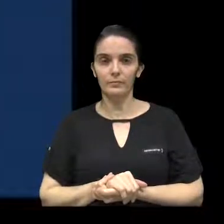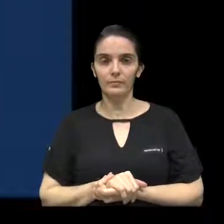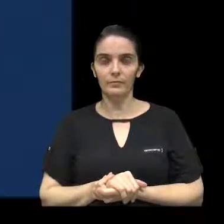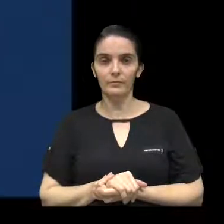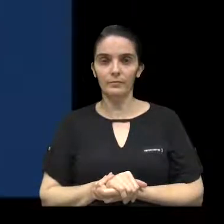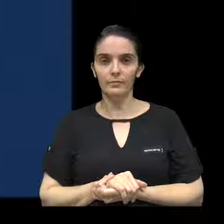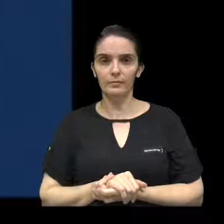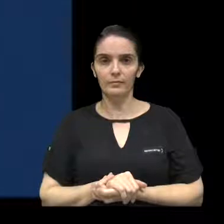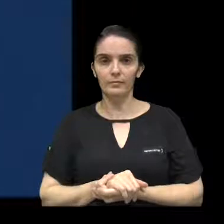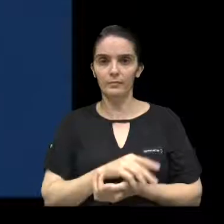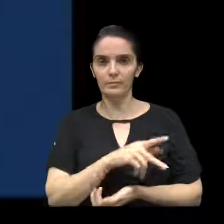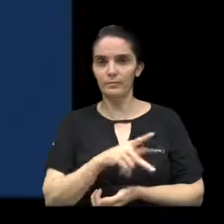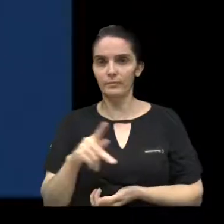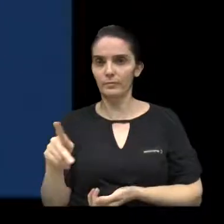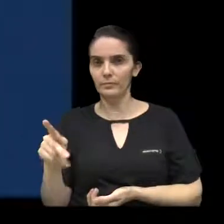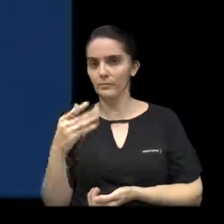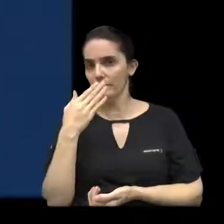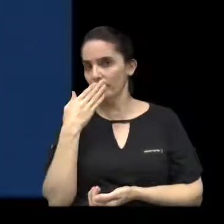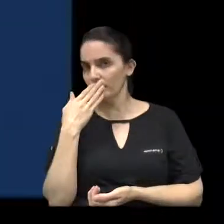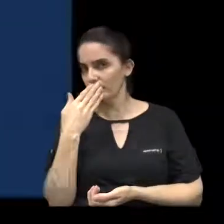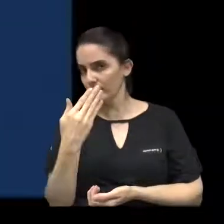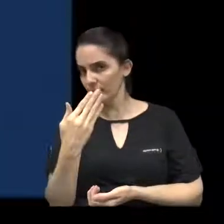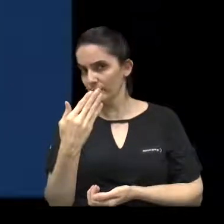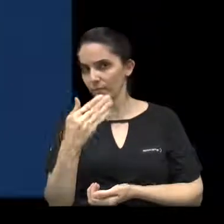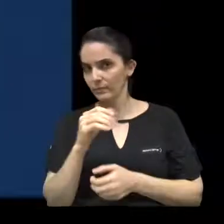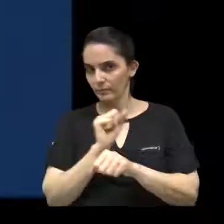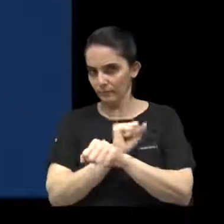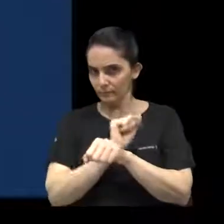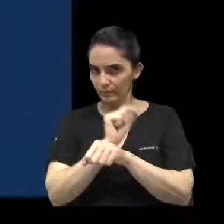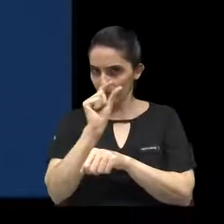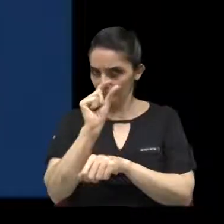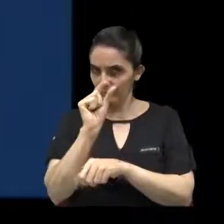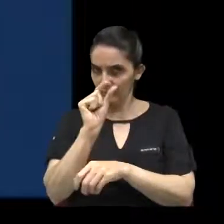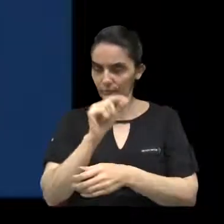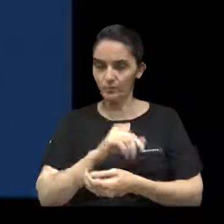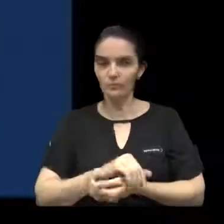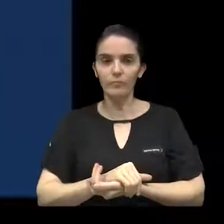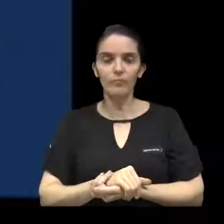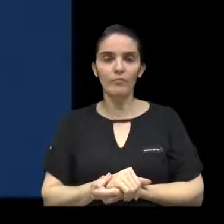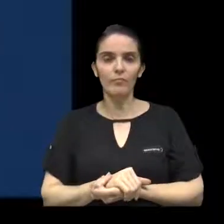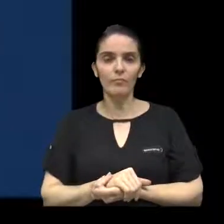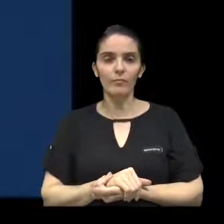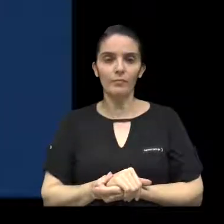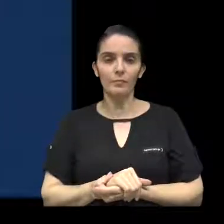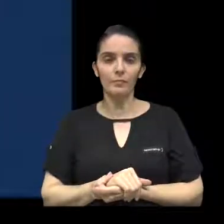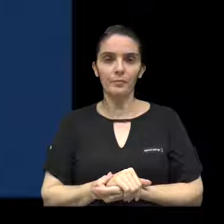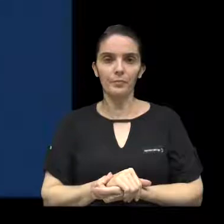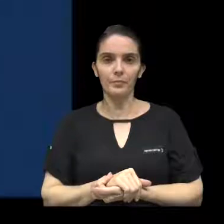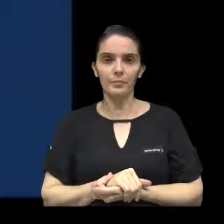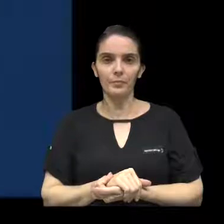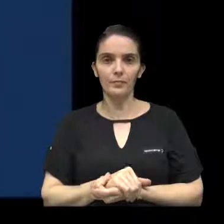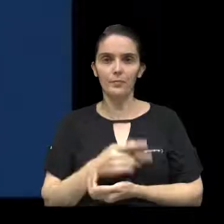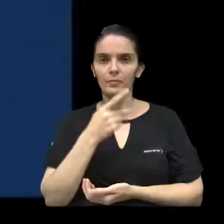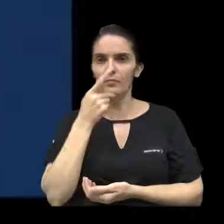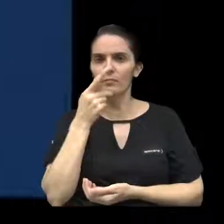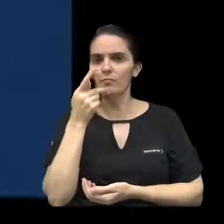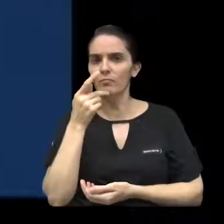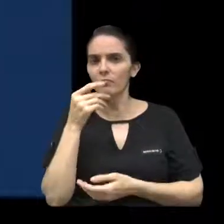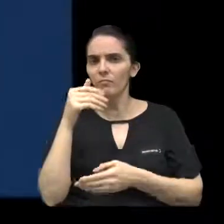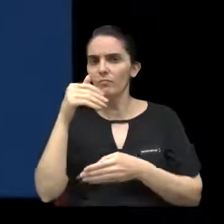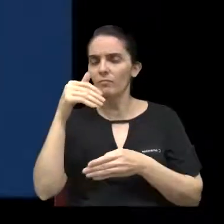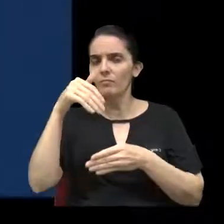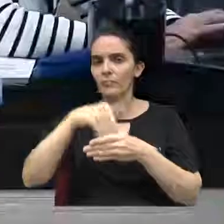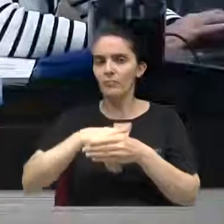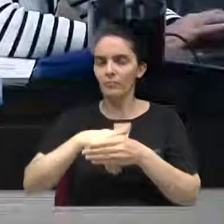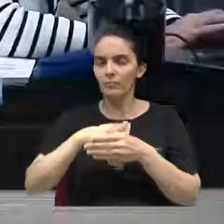Senhor presidente, questão. Só um minutinho, por favor. Só um minutinho, vereador. Só que está saindo voto secreto nos painéis.